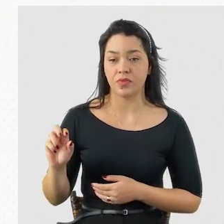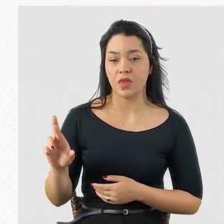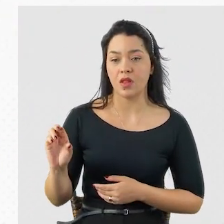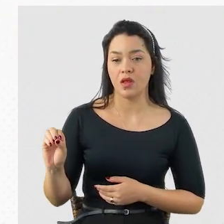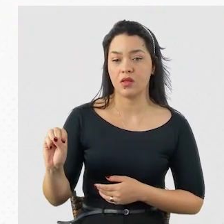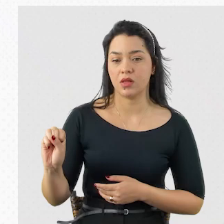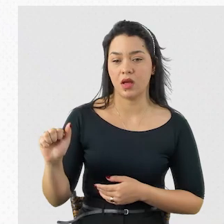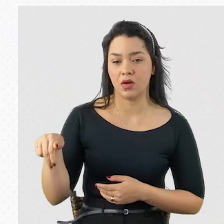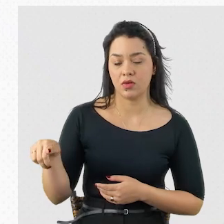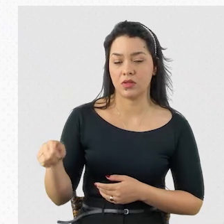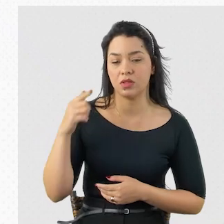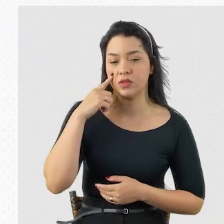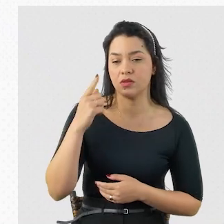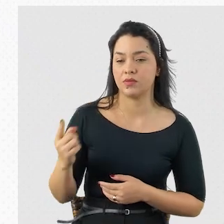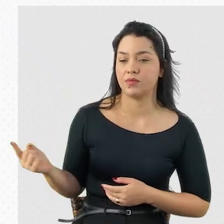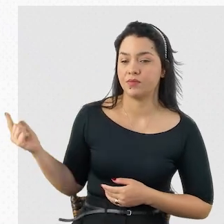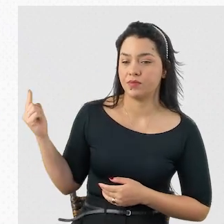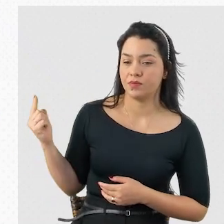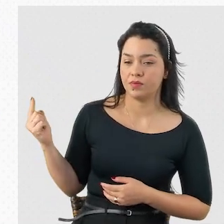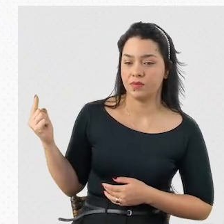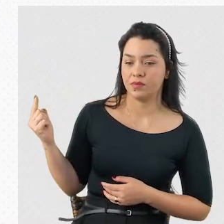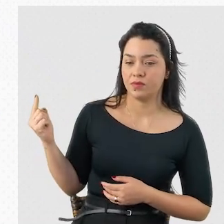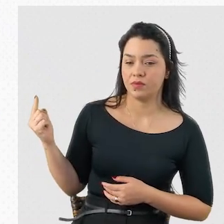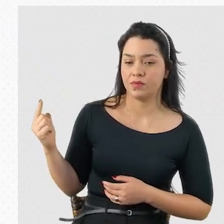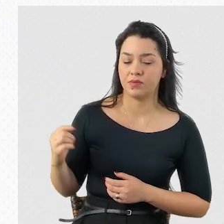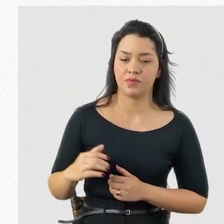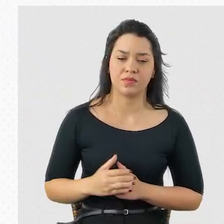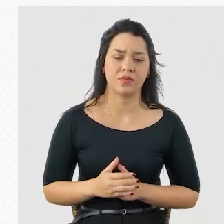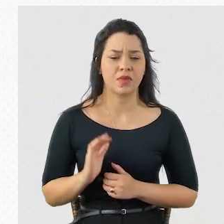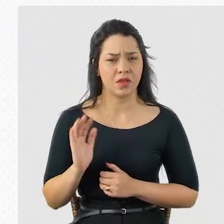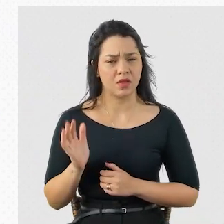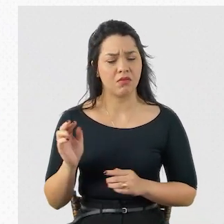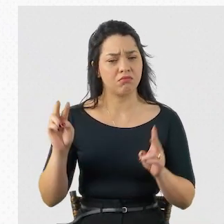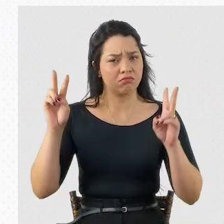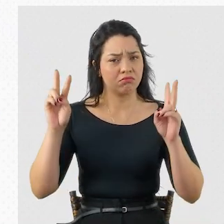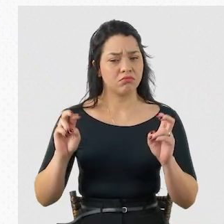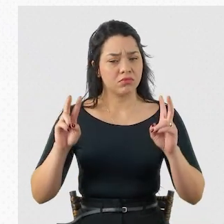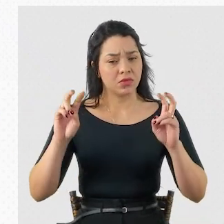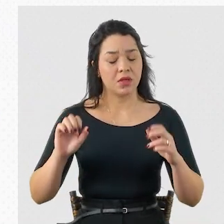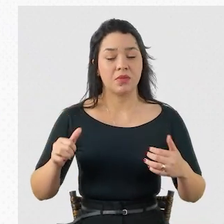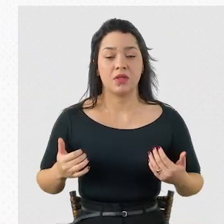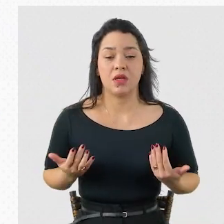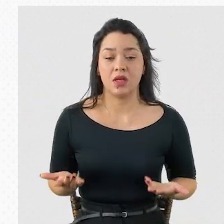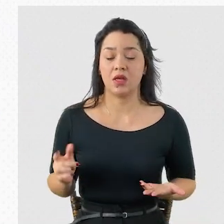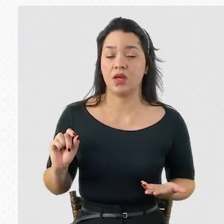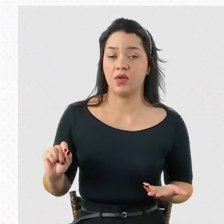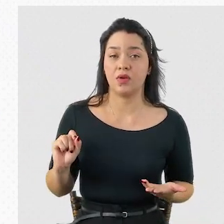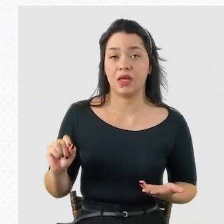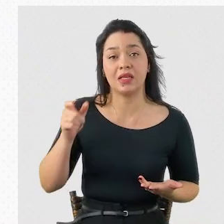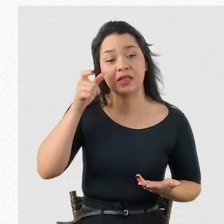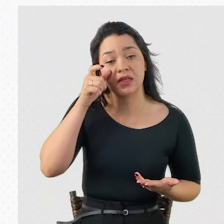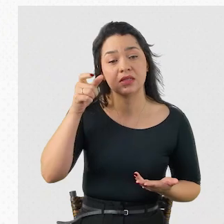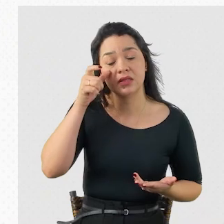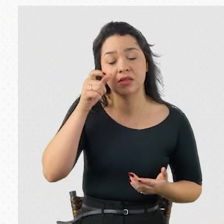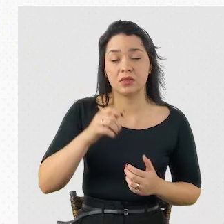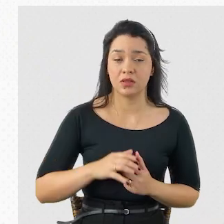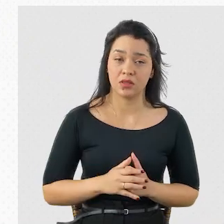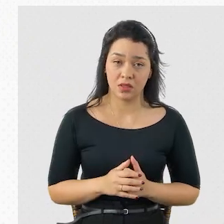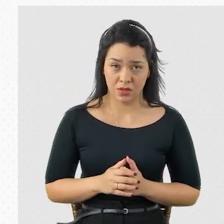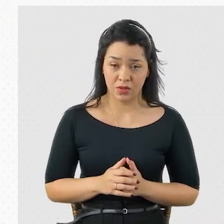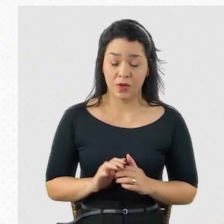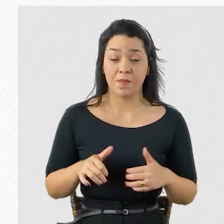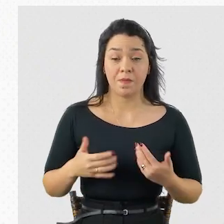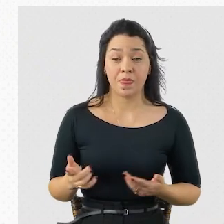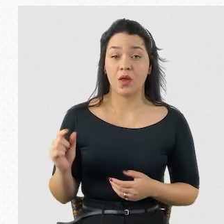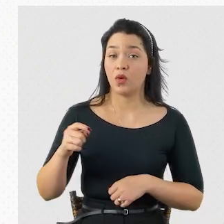Paulino, Português, né? Quando alguém já ouviu falar sobre isso. E é um ponto interessante a se pensar, né? Em